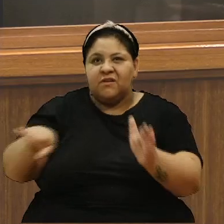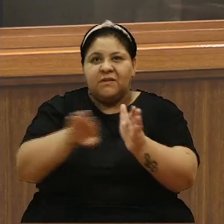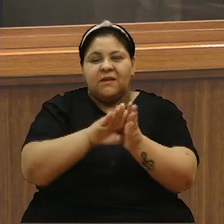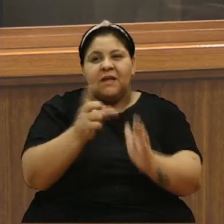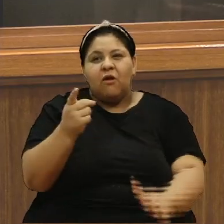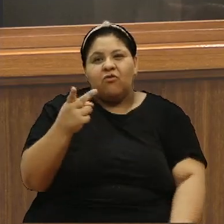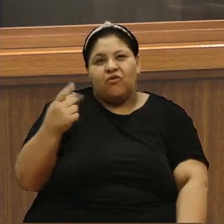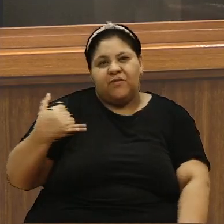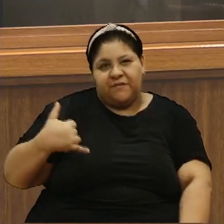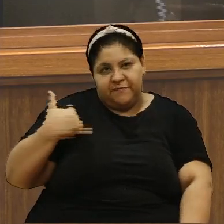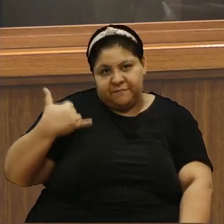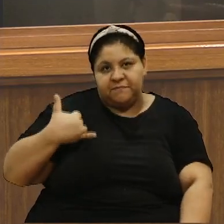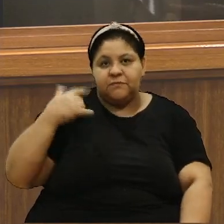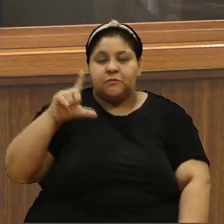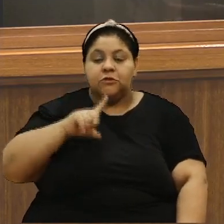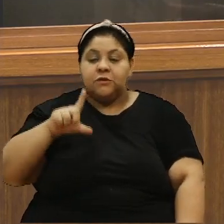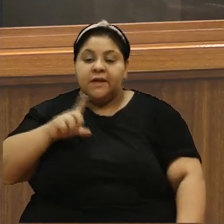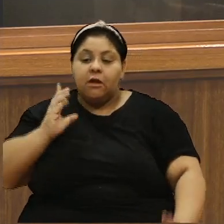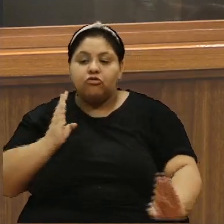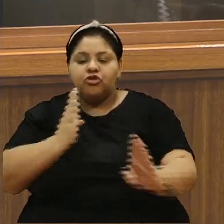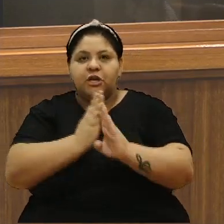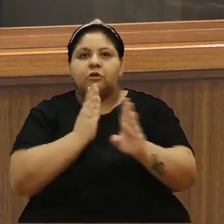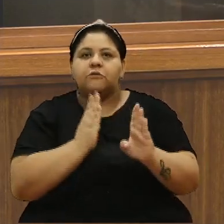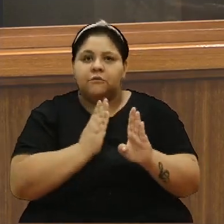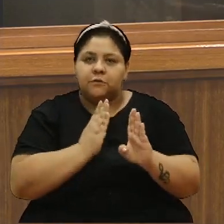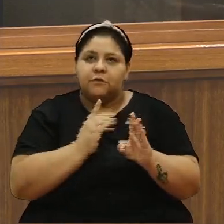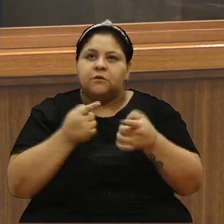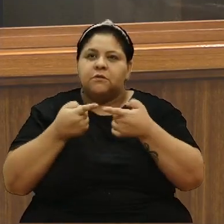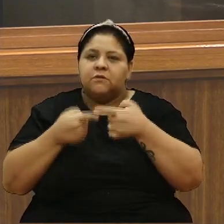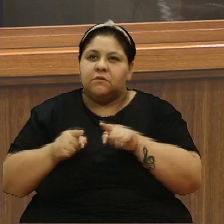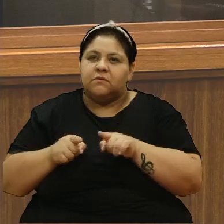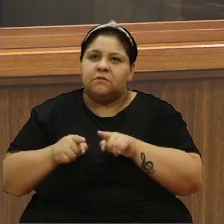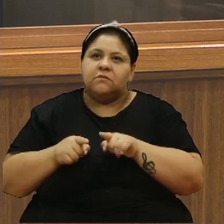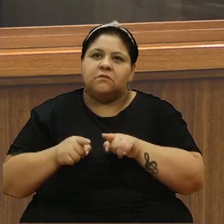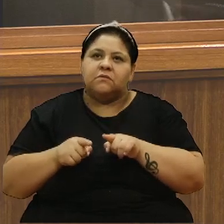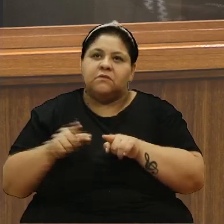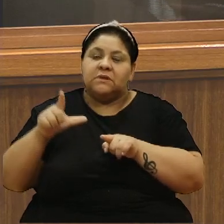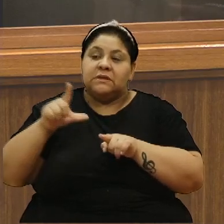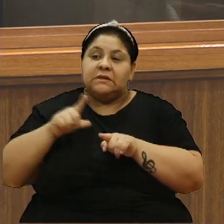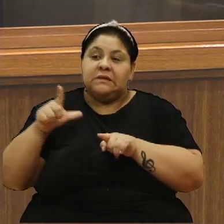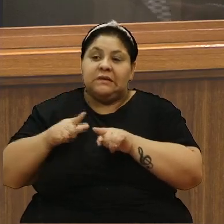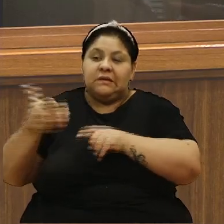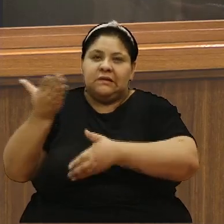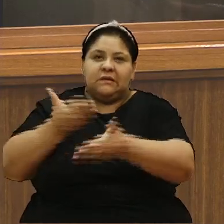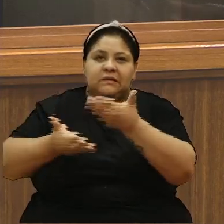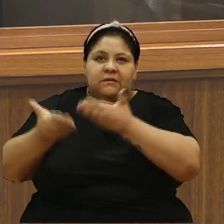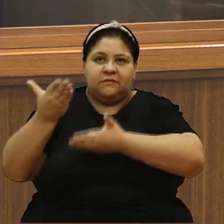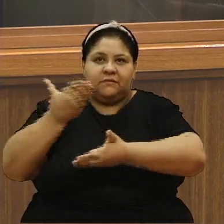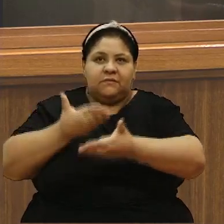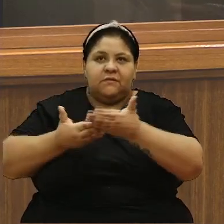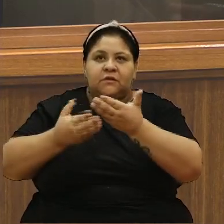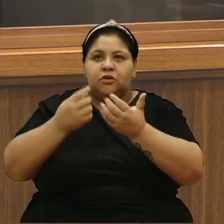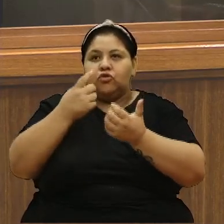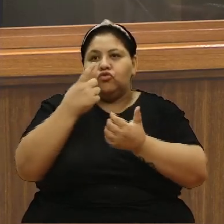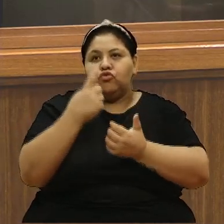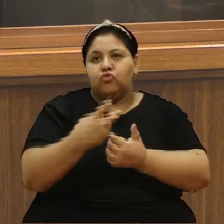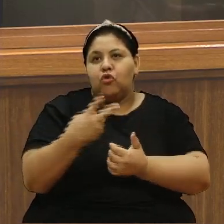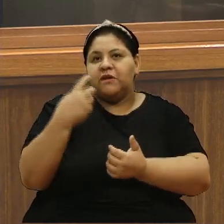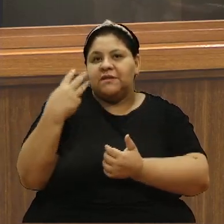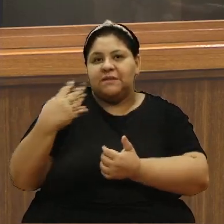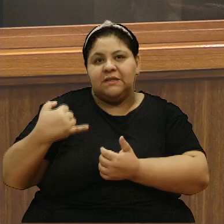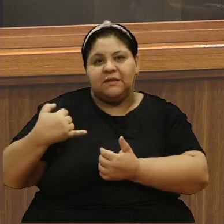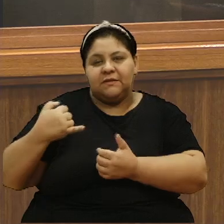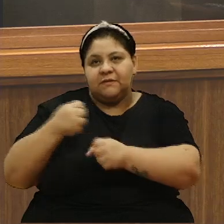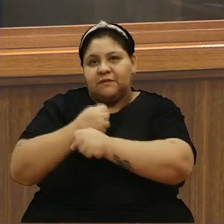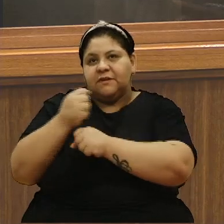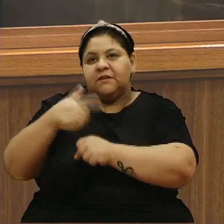anos, né, ela ter um diagnóstico, mas até ter o atendimento, vai 2, 3 anos. E a gente tem